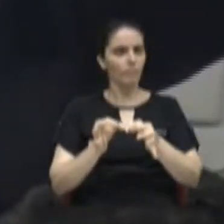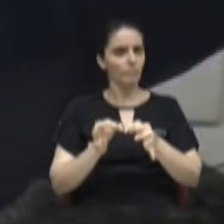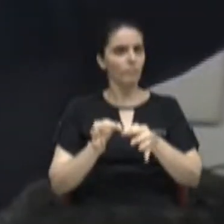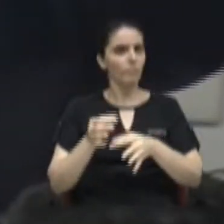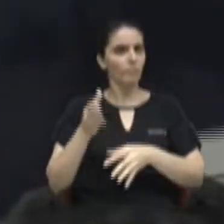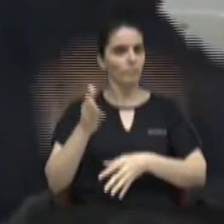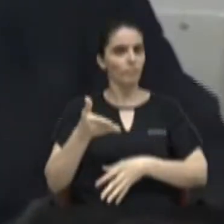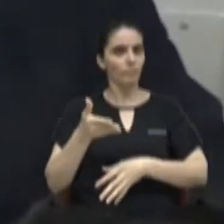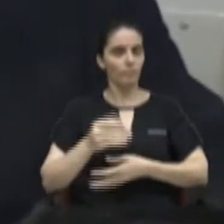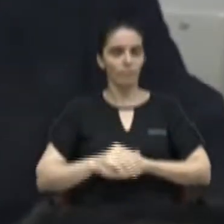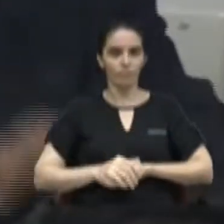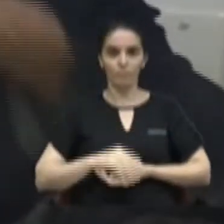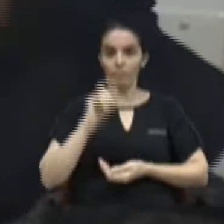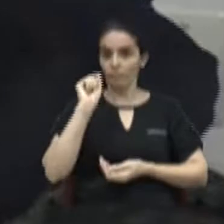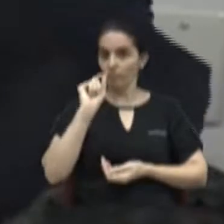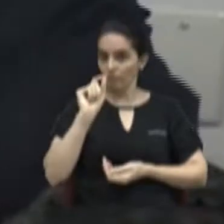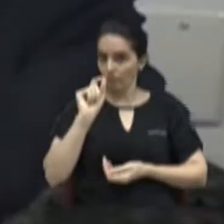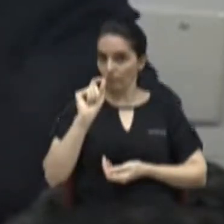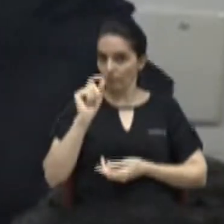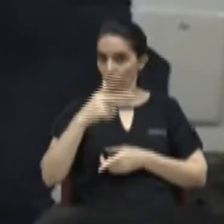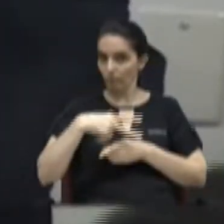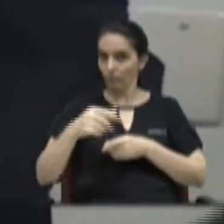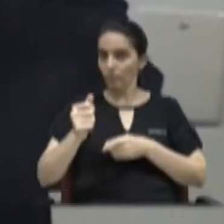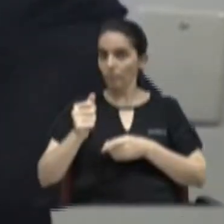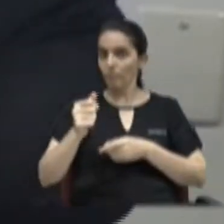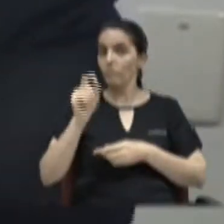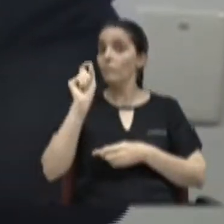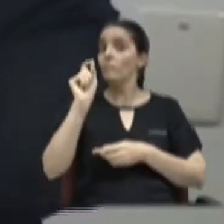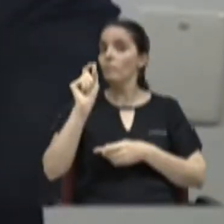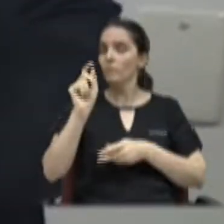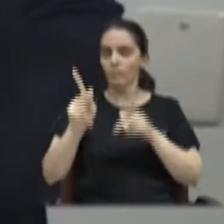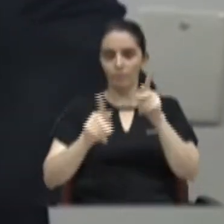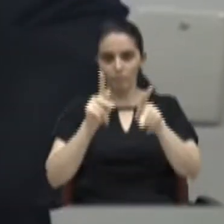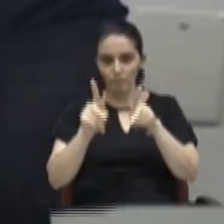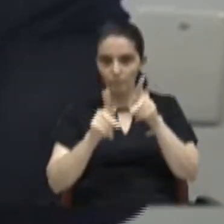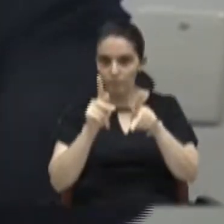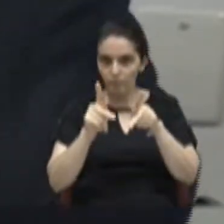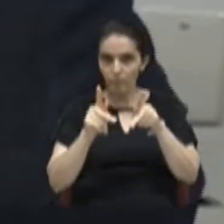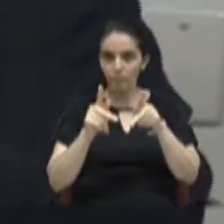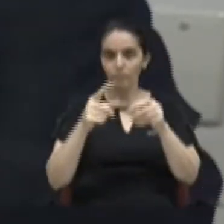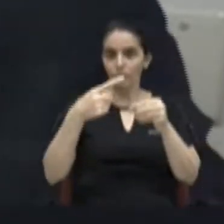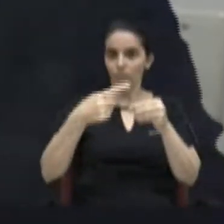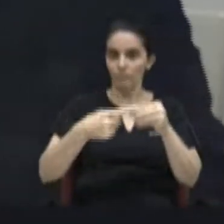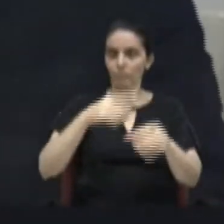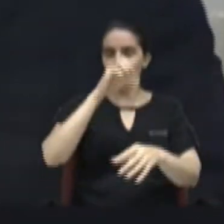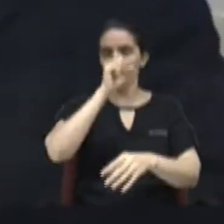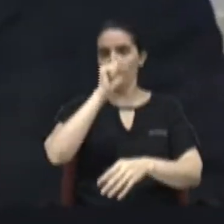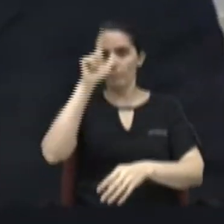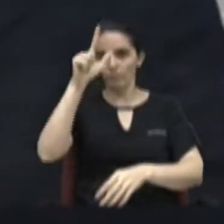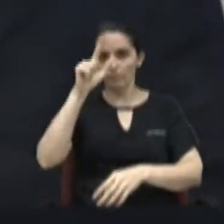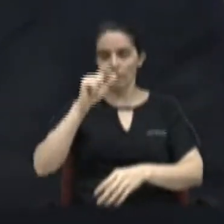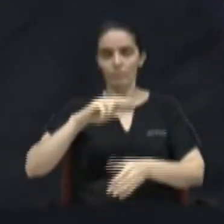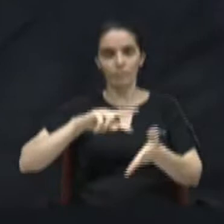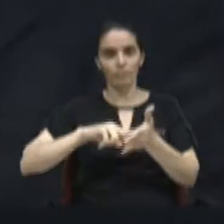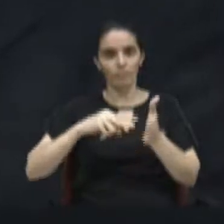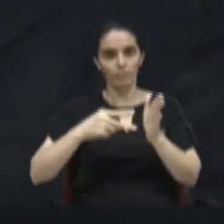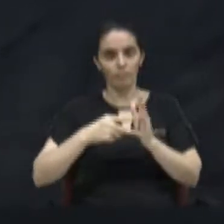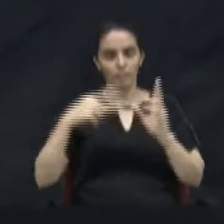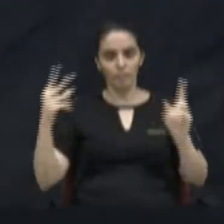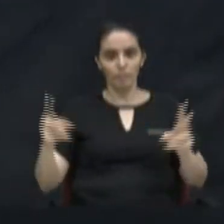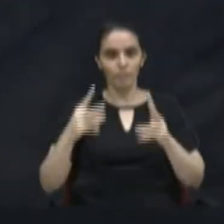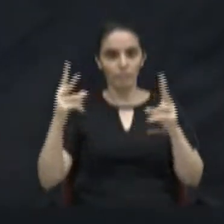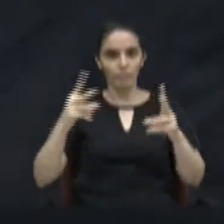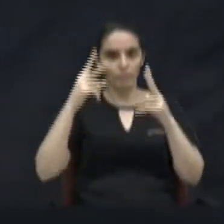hoje, quem ganha é a população de Limeira. É uma vitória dessa casa, é